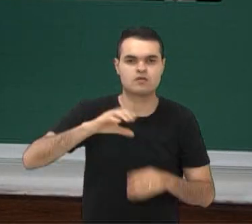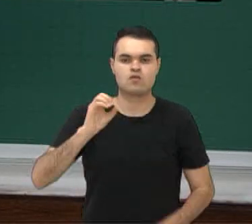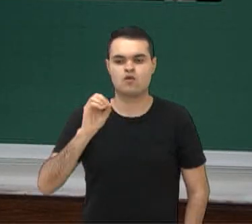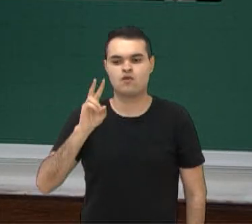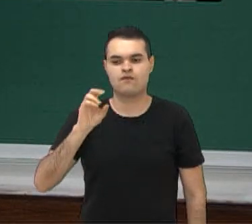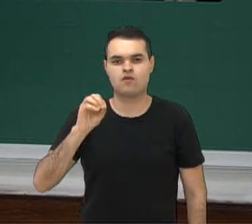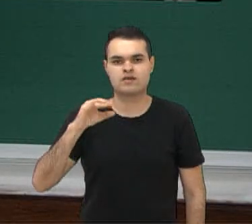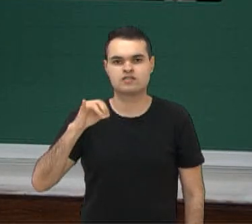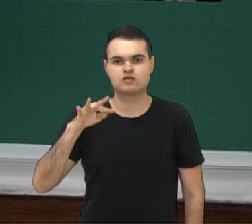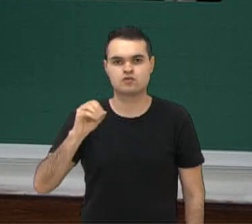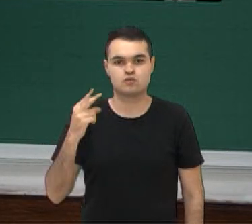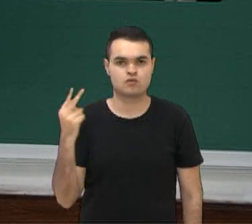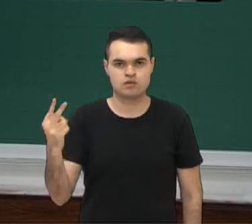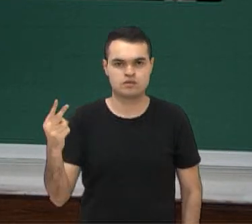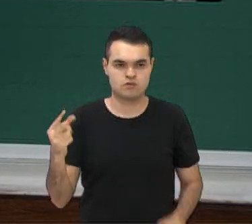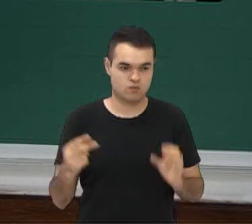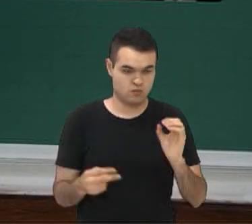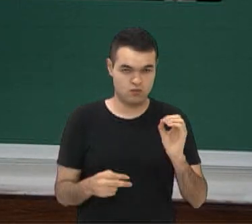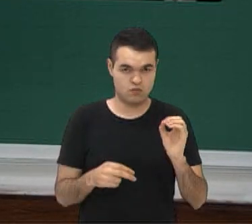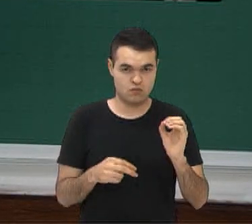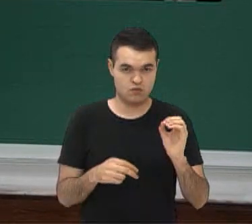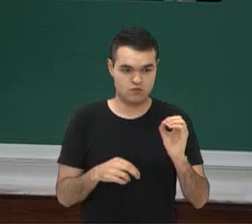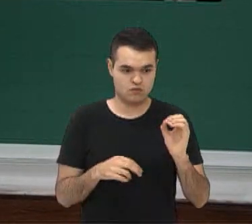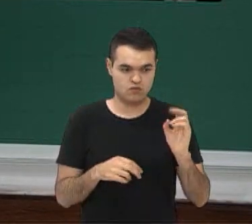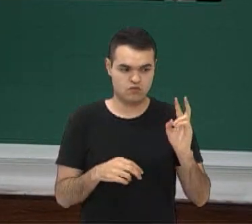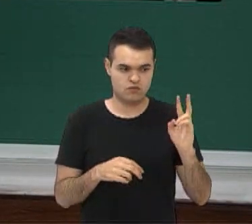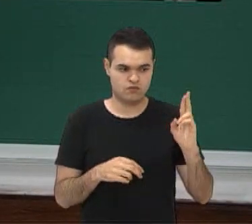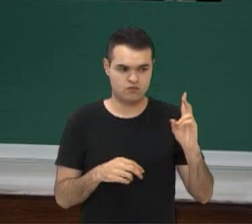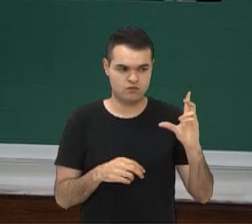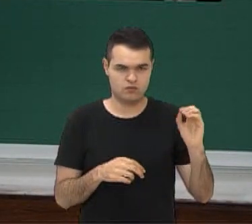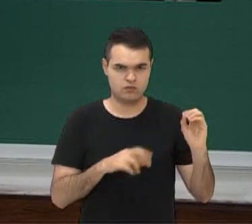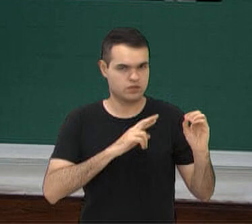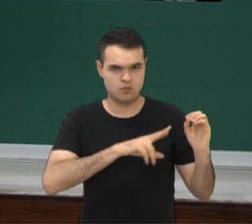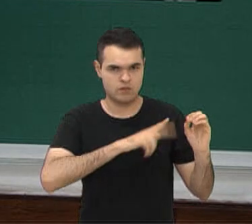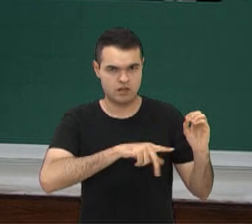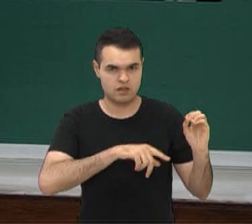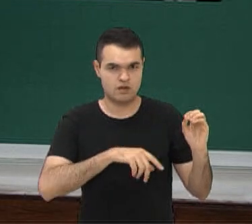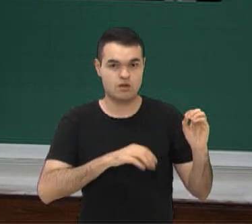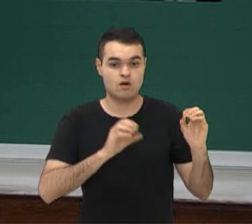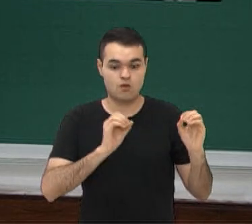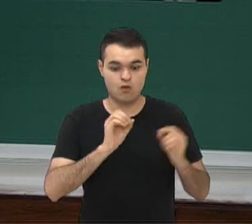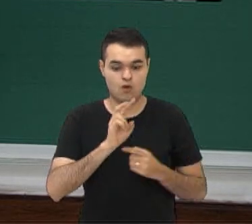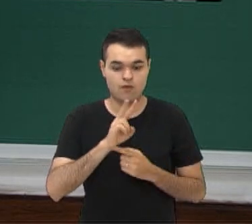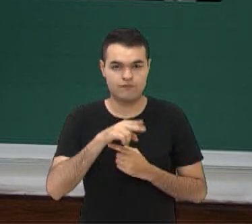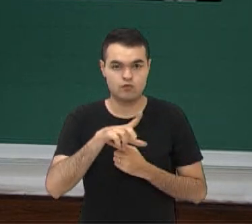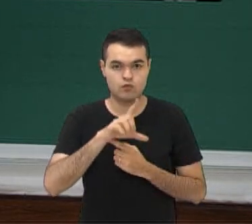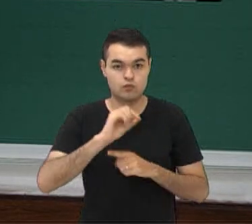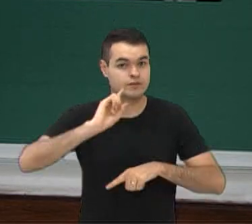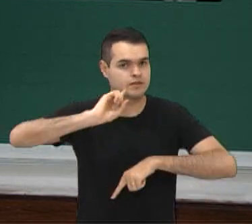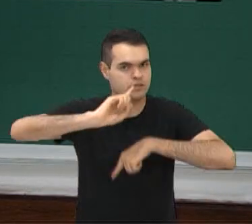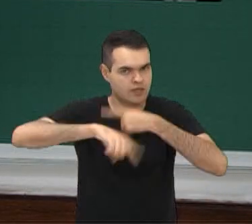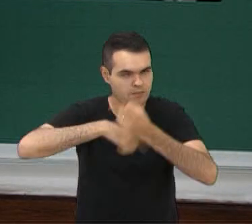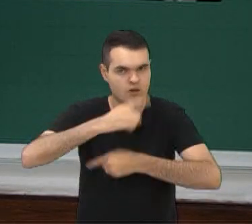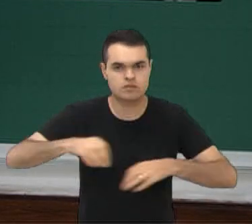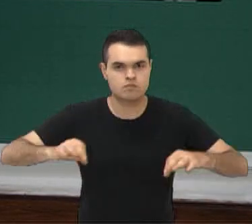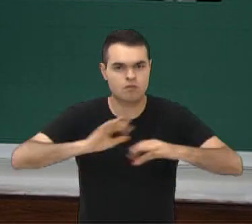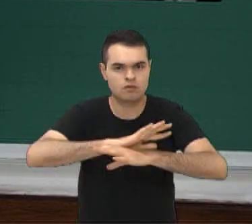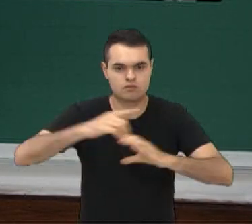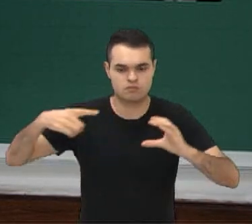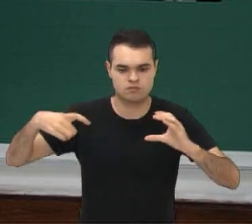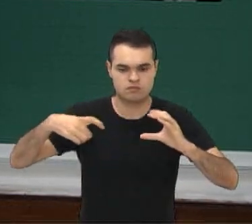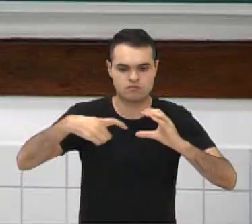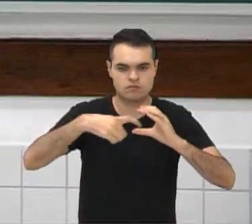o ovócito, que vai ser liberado ali pelo ovário, de óvulo. Ele só vai se tornar óvulo depois que acontecer a